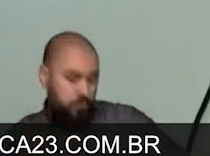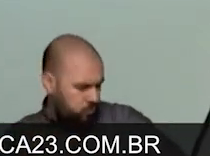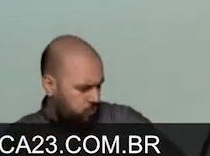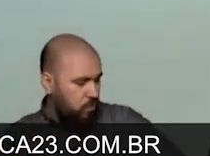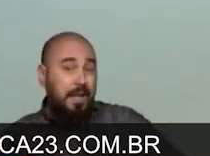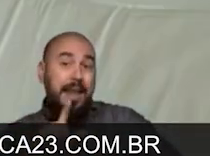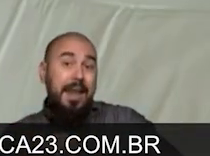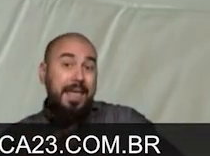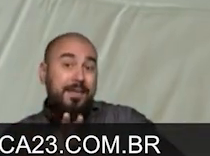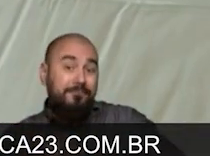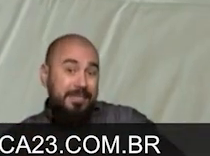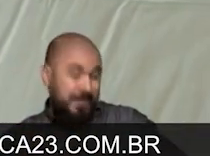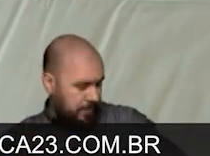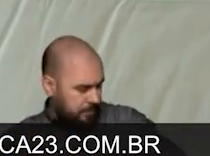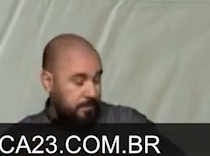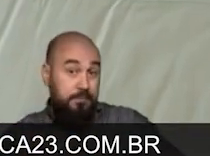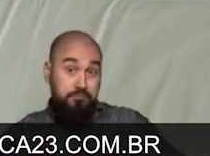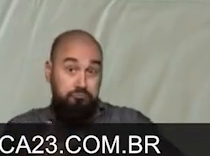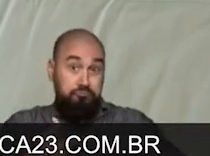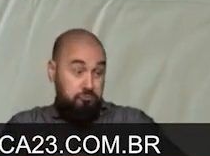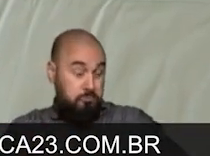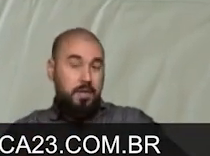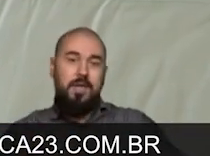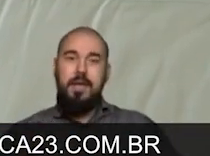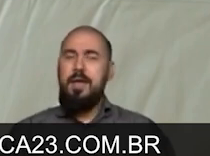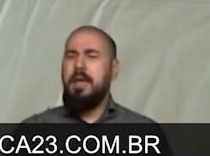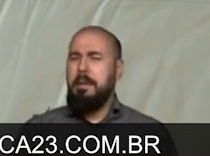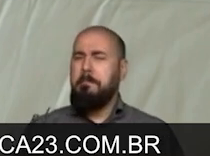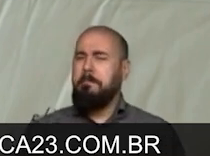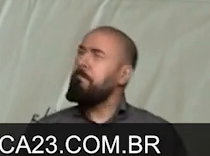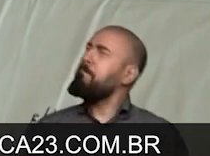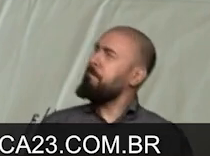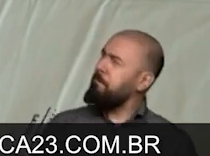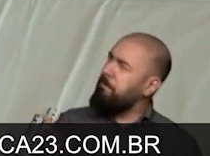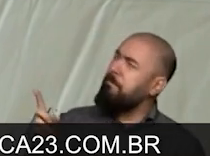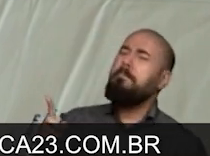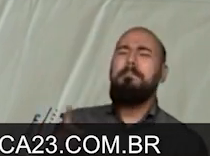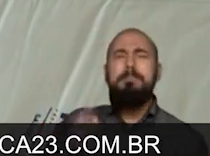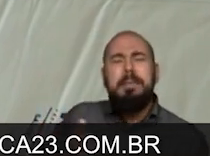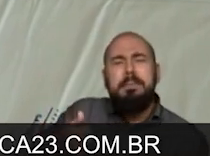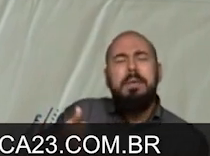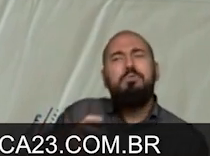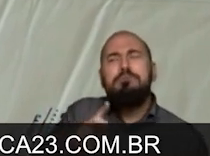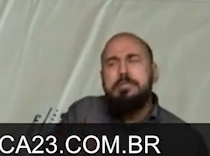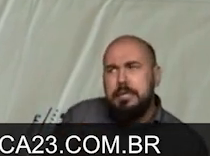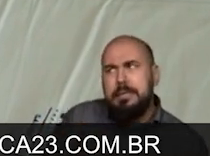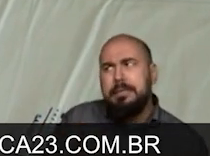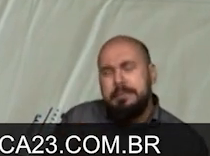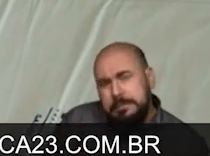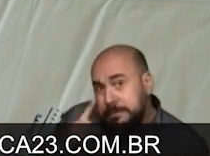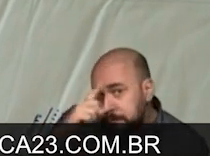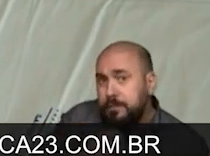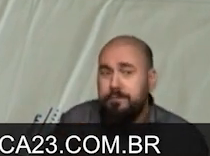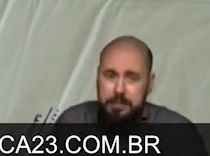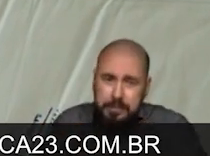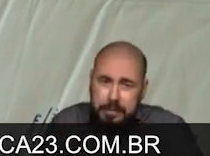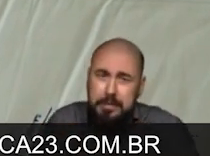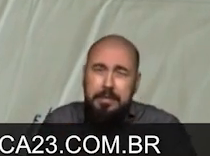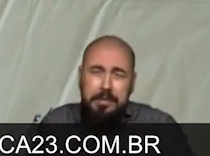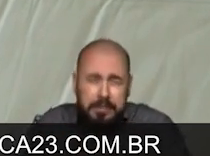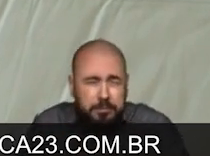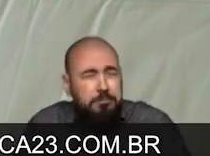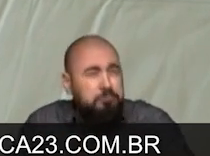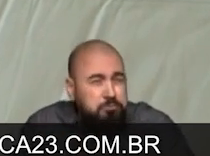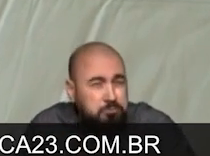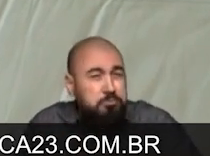seja diferente. O primeiro dia, na verdade, foi difícil, porque para aquele estímulo, né? Mas estou tendo todo o suporte